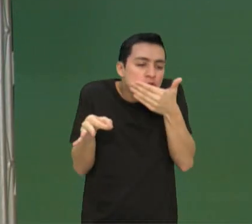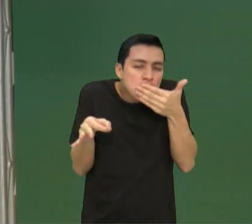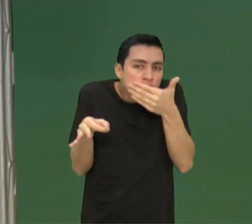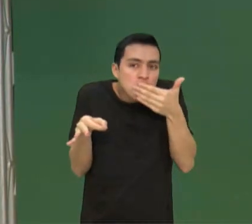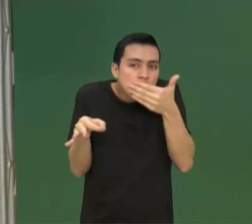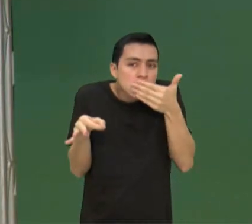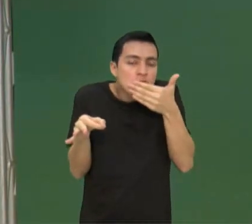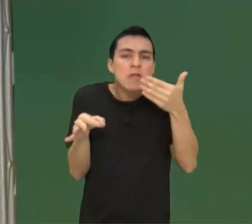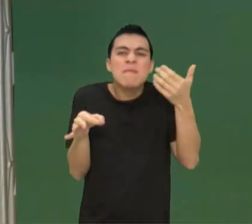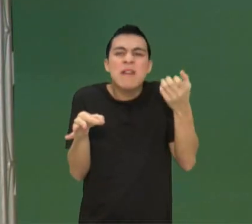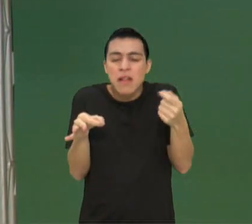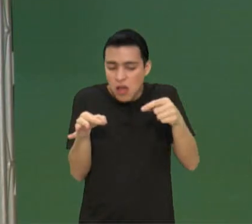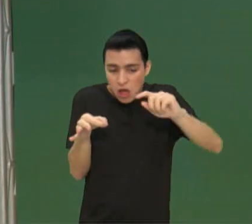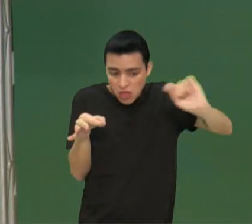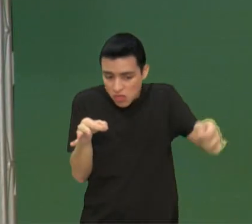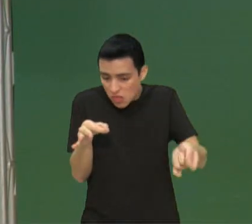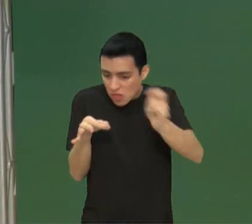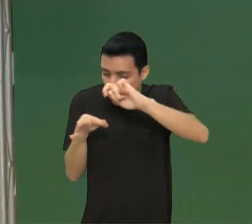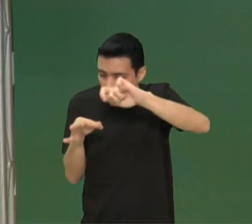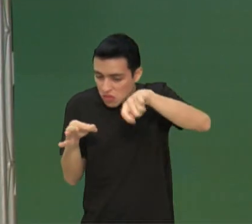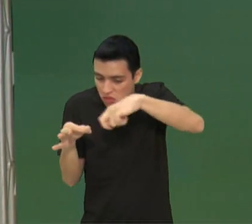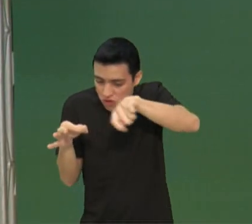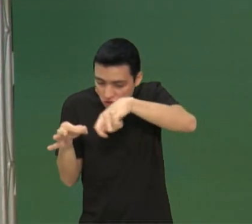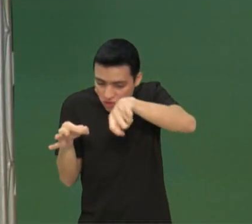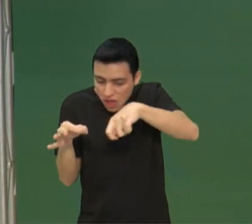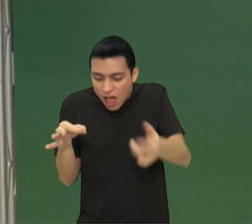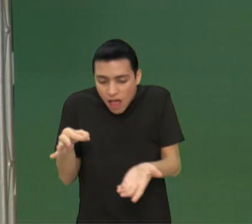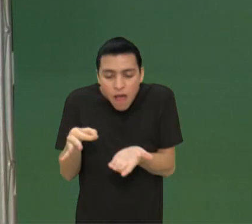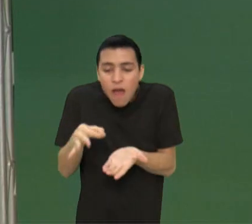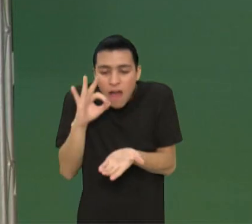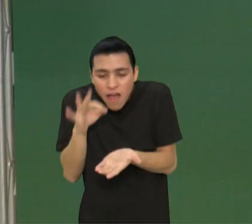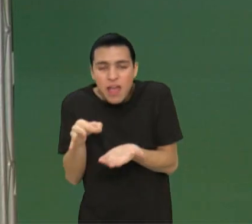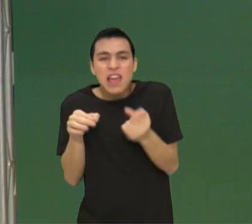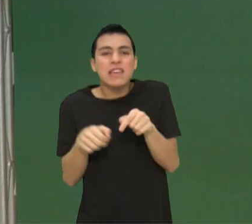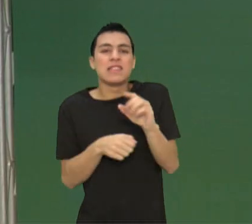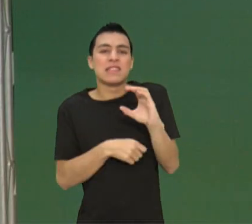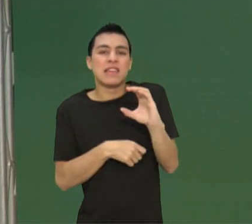Sacarose? É um carboidrato. O que tem aqui?